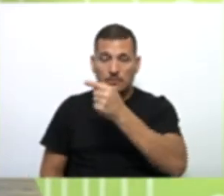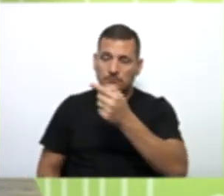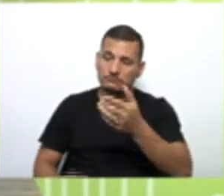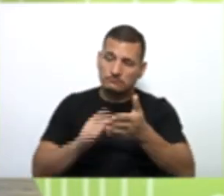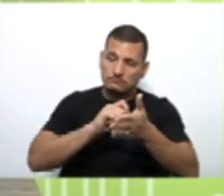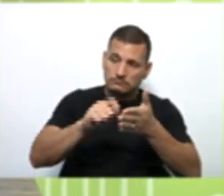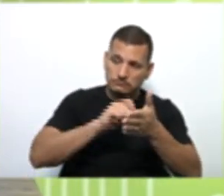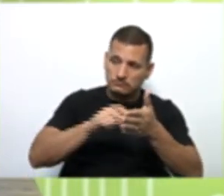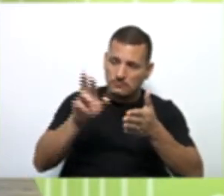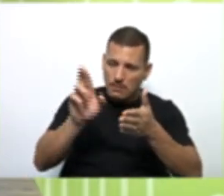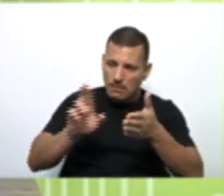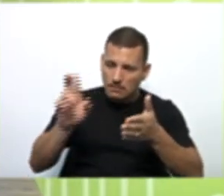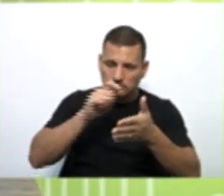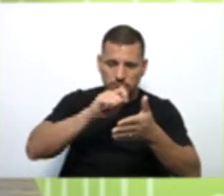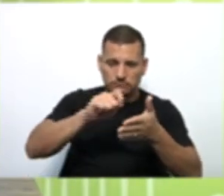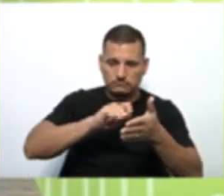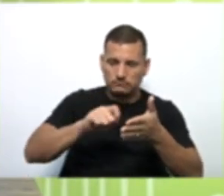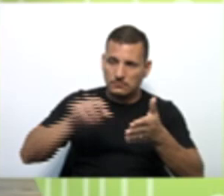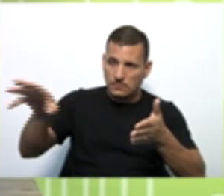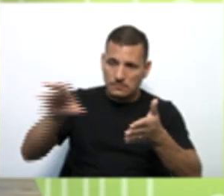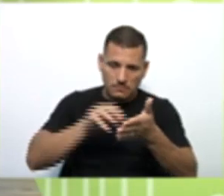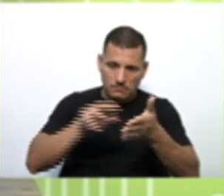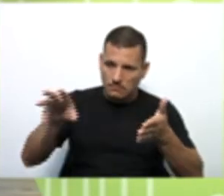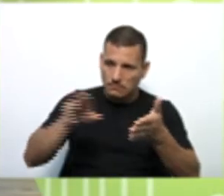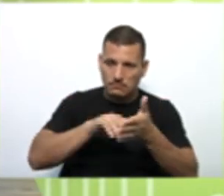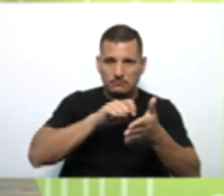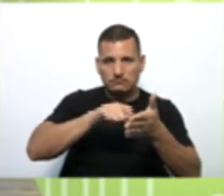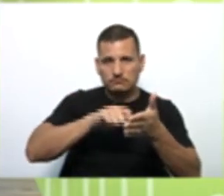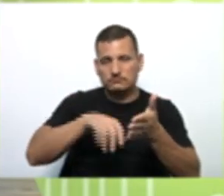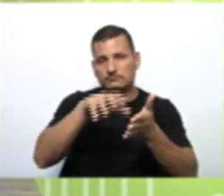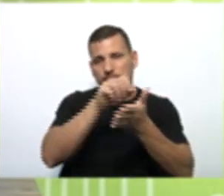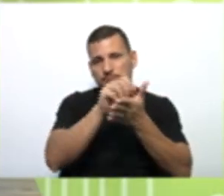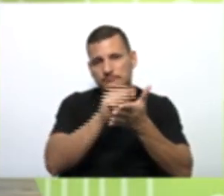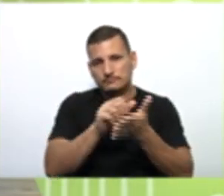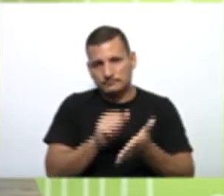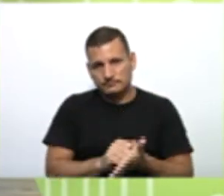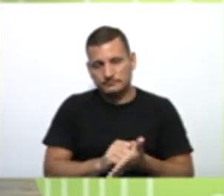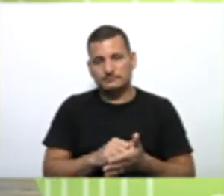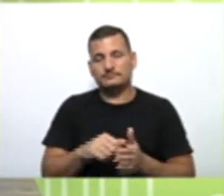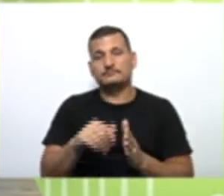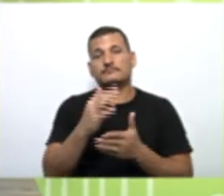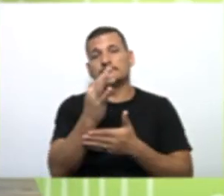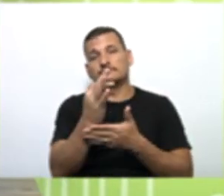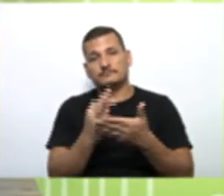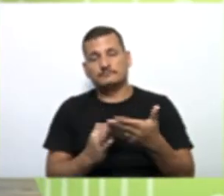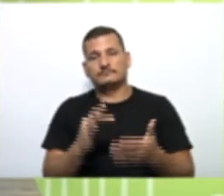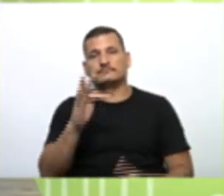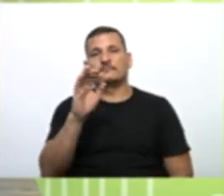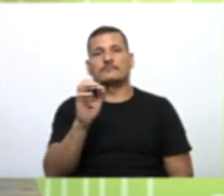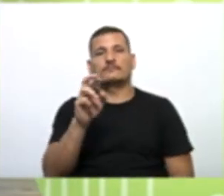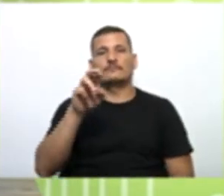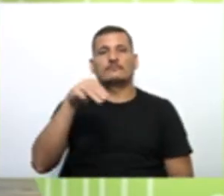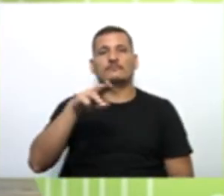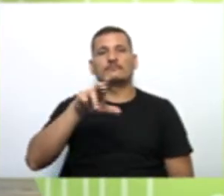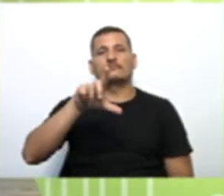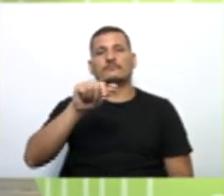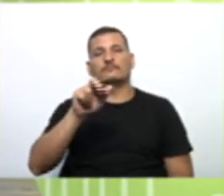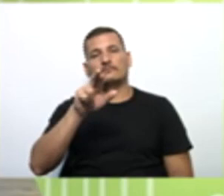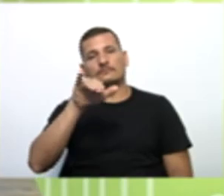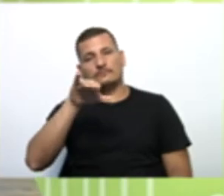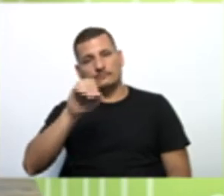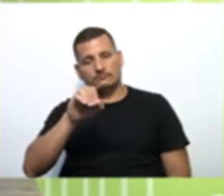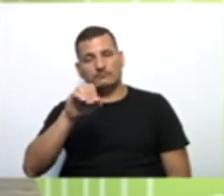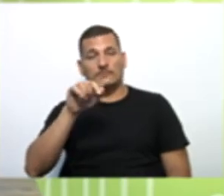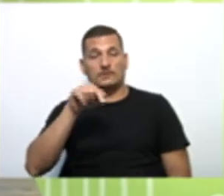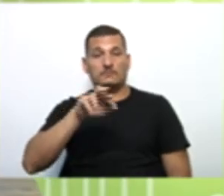escrito. Então, eu observo e depois eu registro. E o formulário, ele é bem parecido com o questionário, mas ele tem uma diferença.